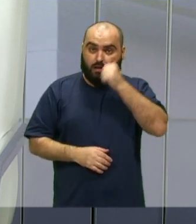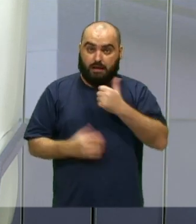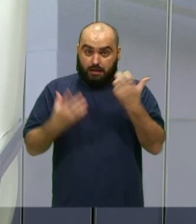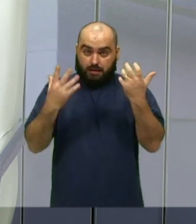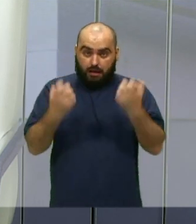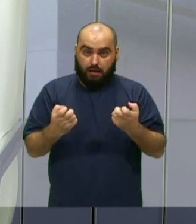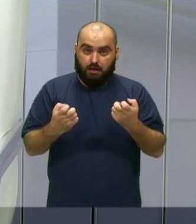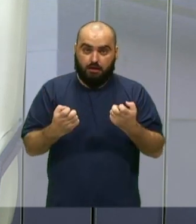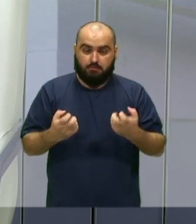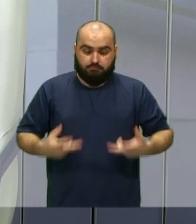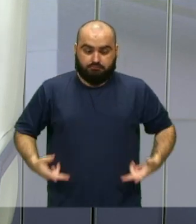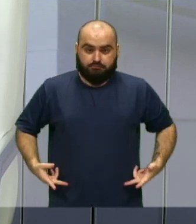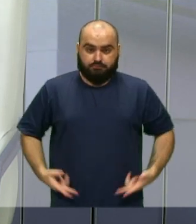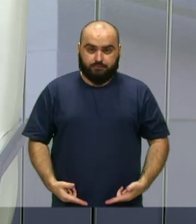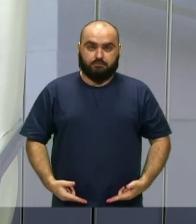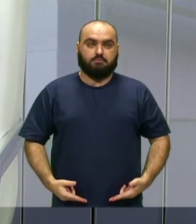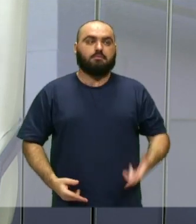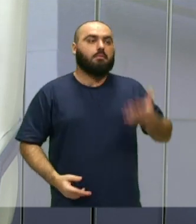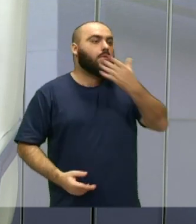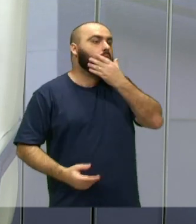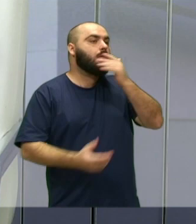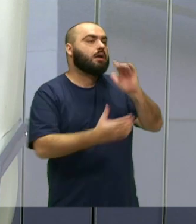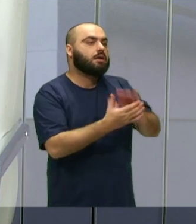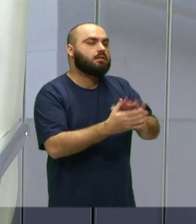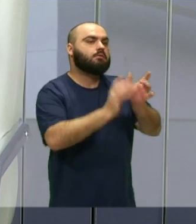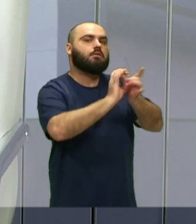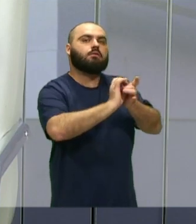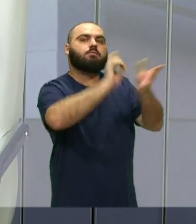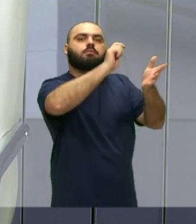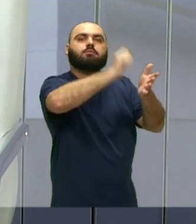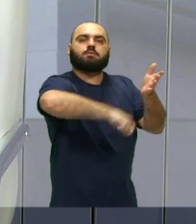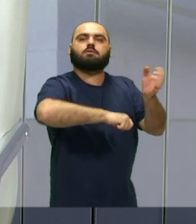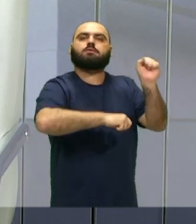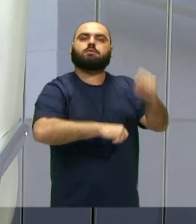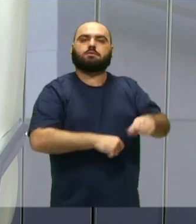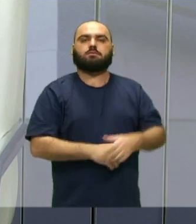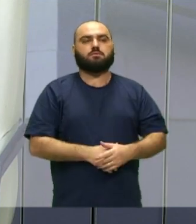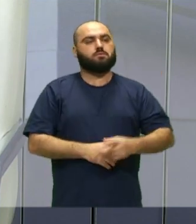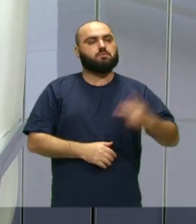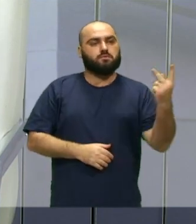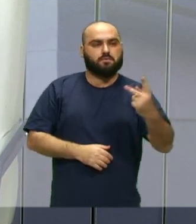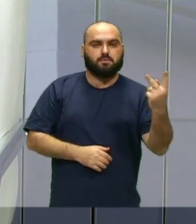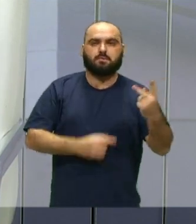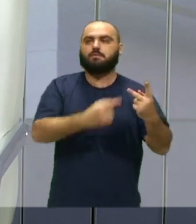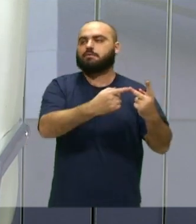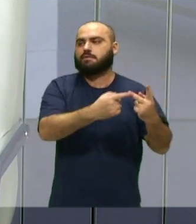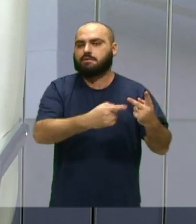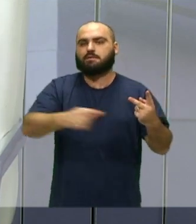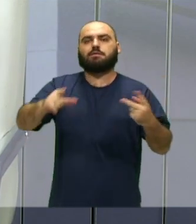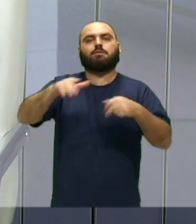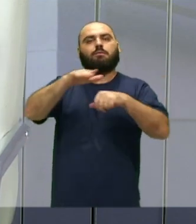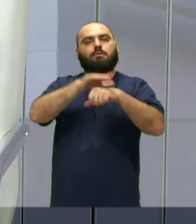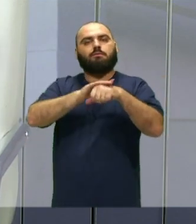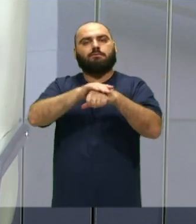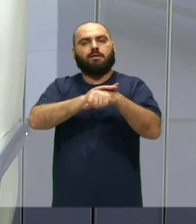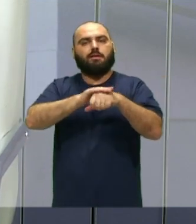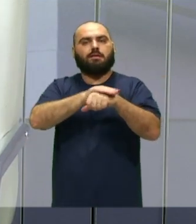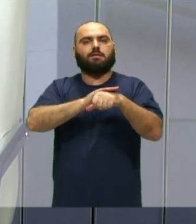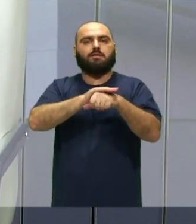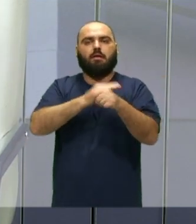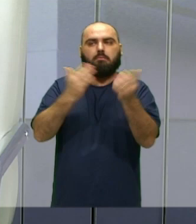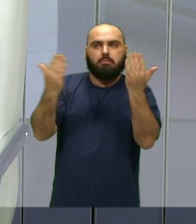iniciou agora em março, elas tinham que pegar a autorização com o marido, tanto ela quanto o marido tinham que passar por uma